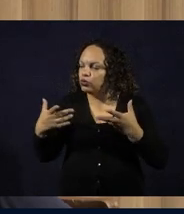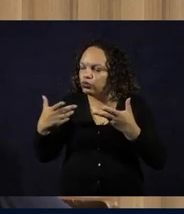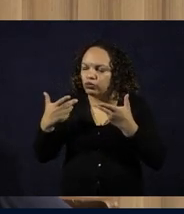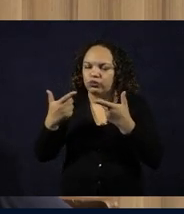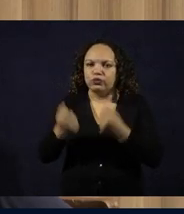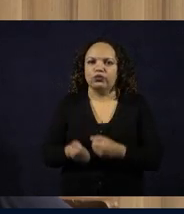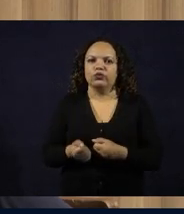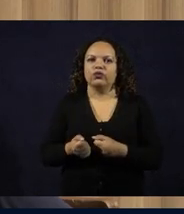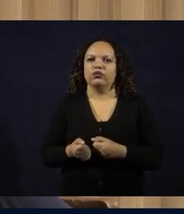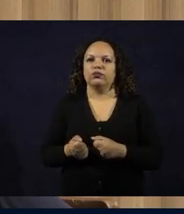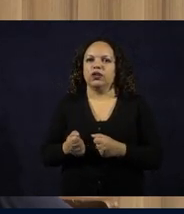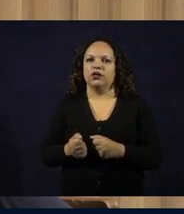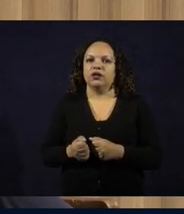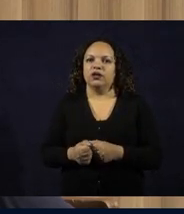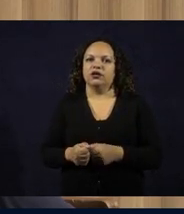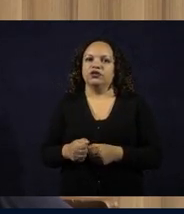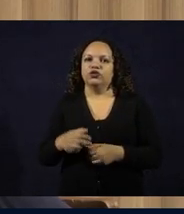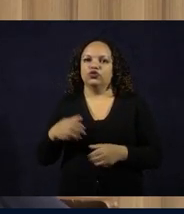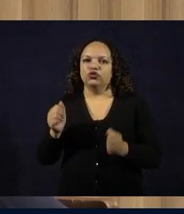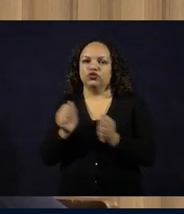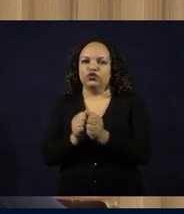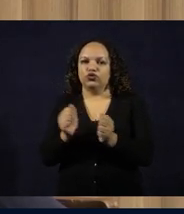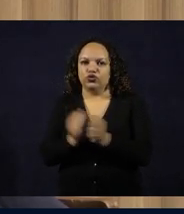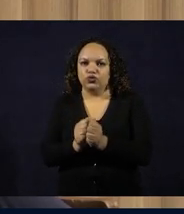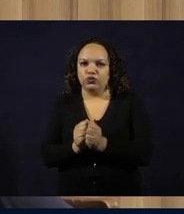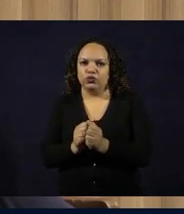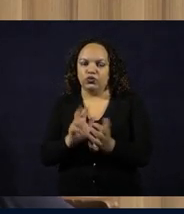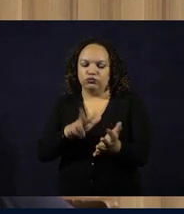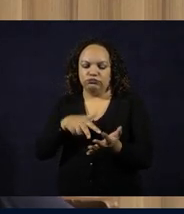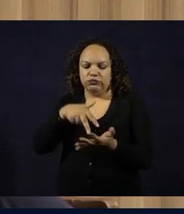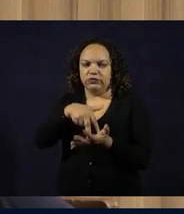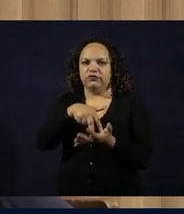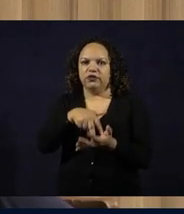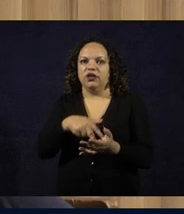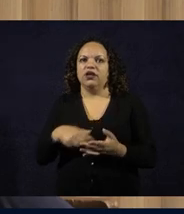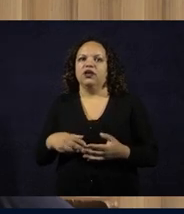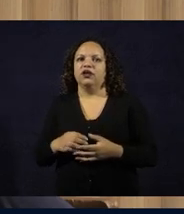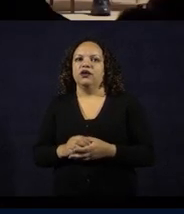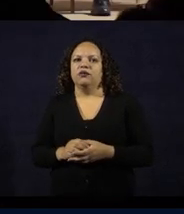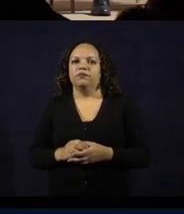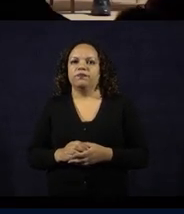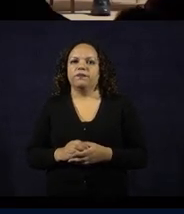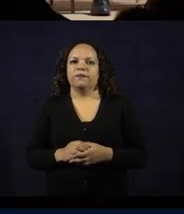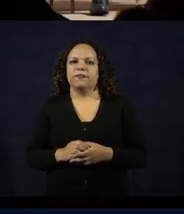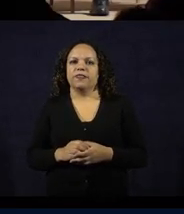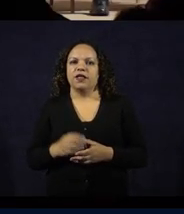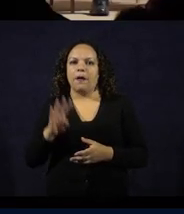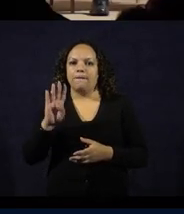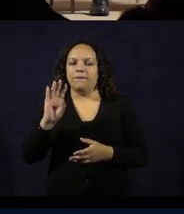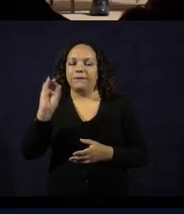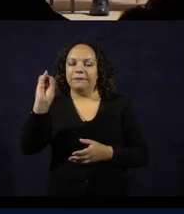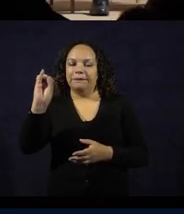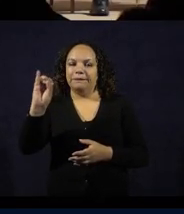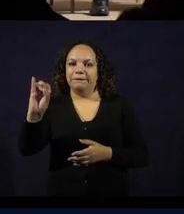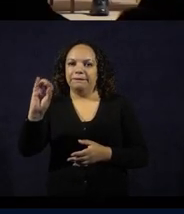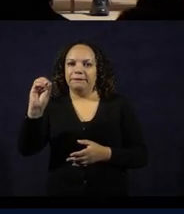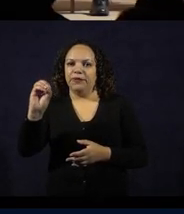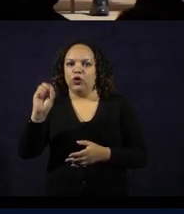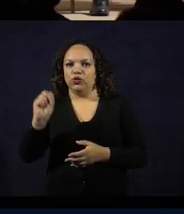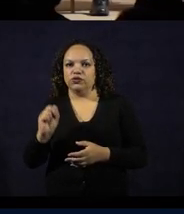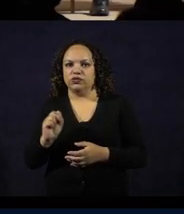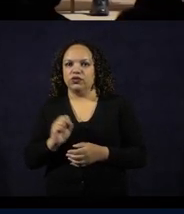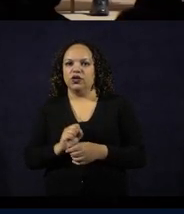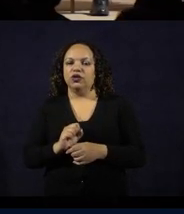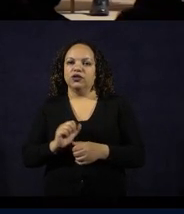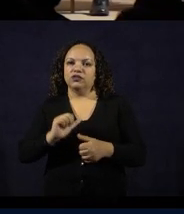agrícola um alicerce muito forte e eu vou só agregar um comentário no Ricardo na questão dos bills a gente